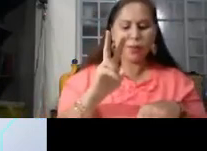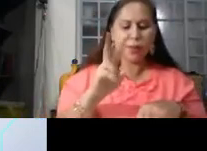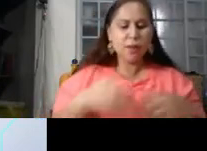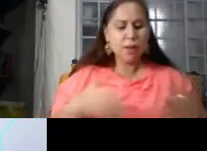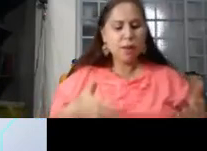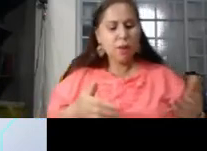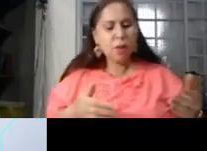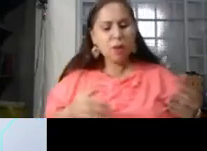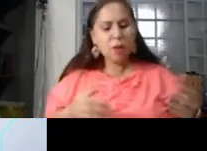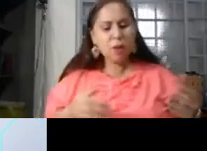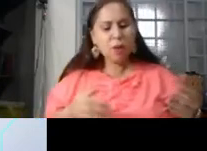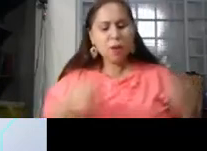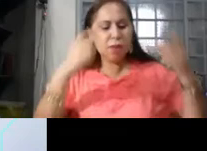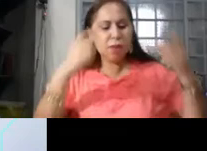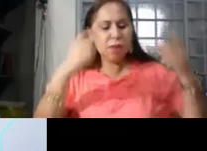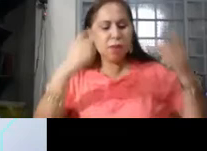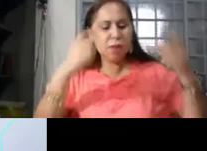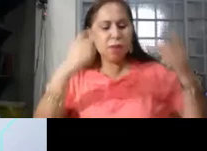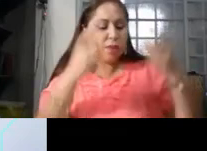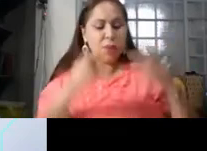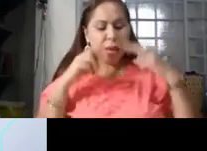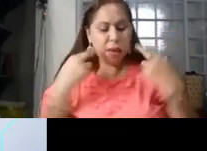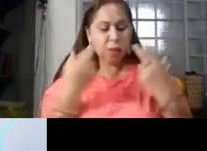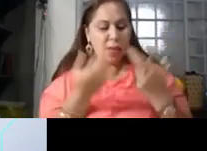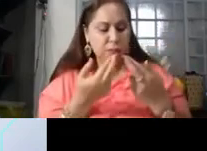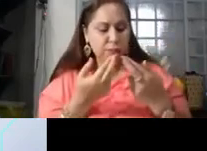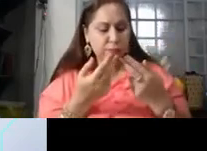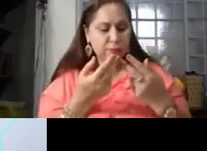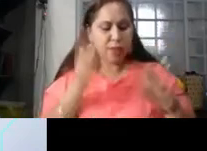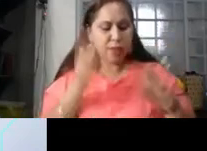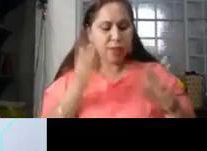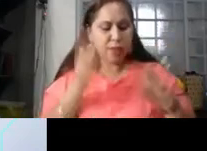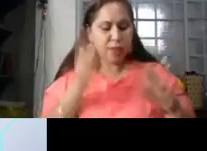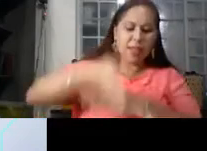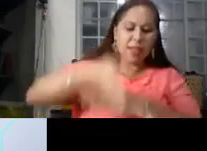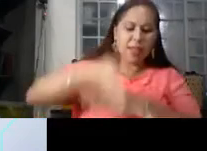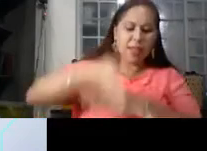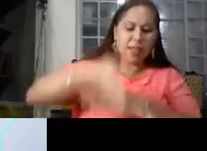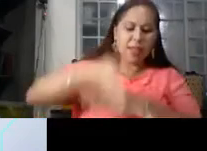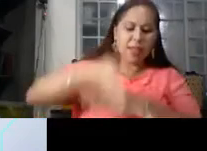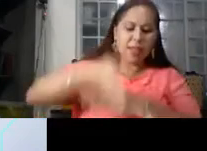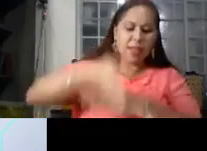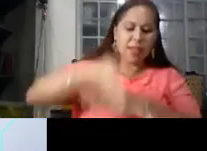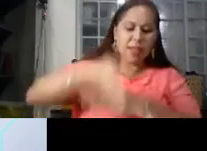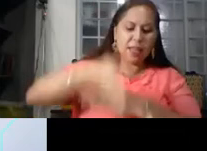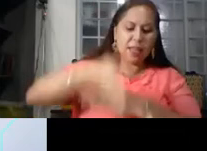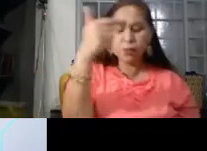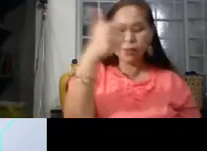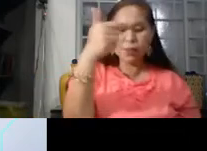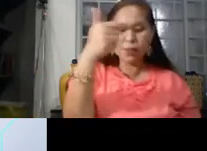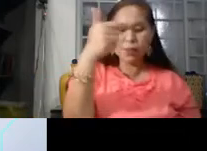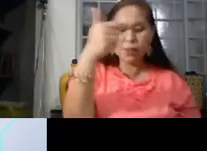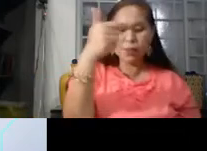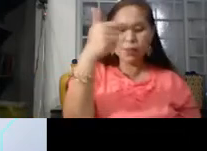2. Qual o local da reunião? Lugar, reunião. Aí vai dizer, entra, elevador,